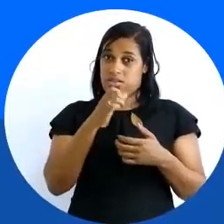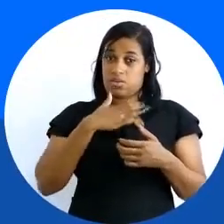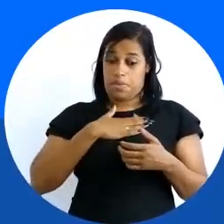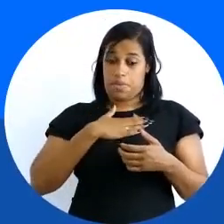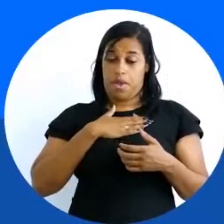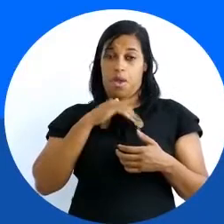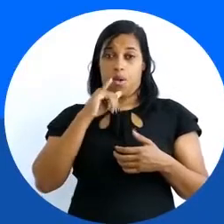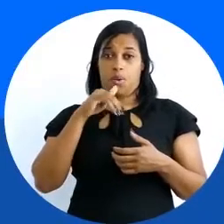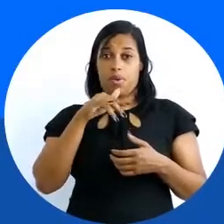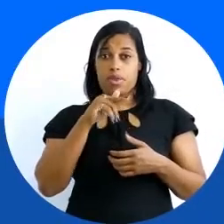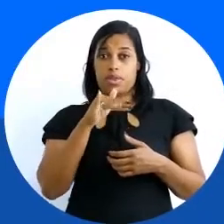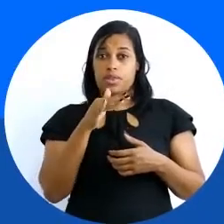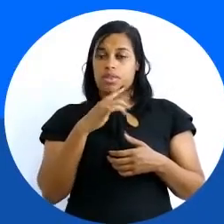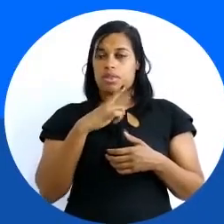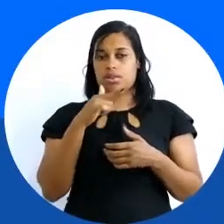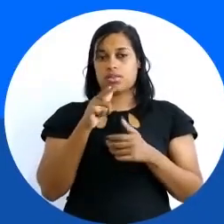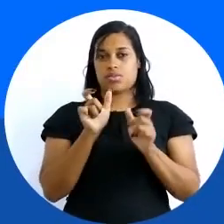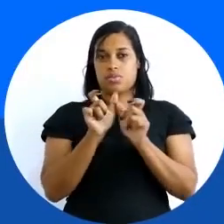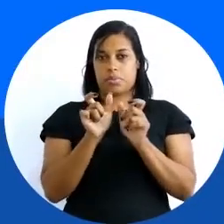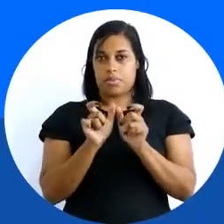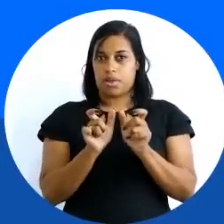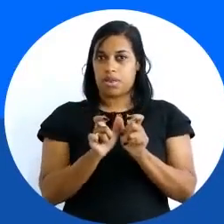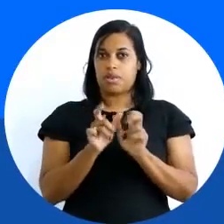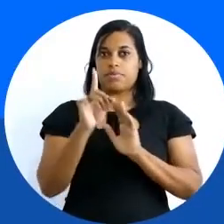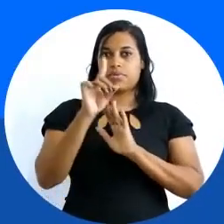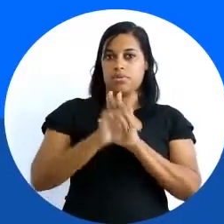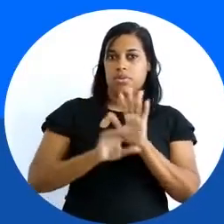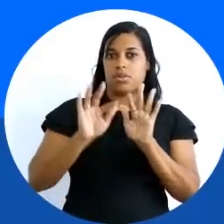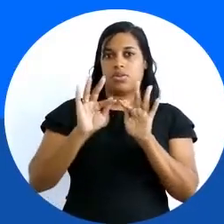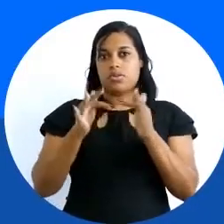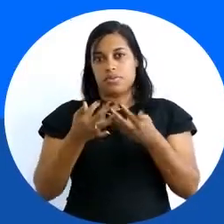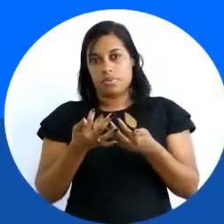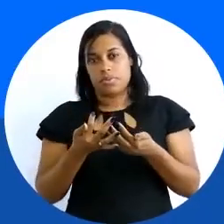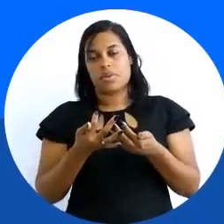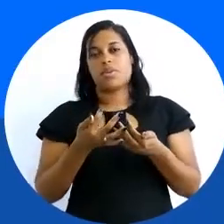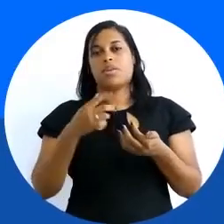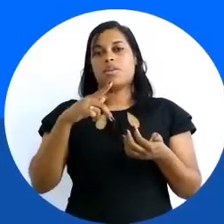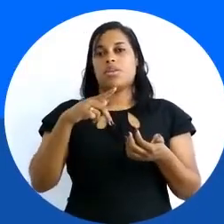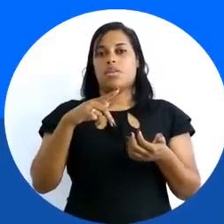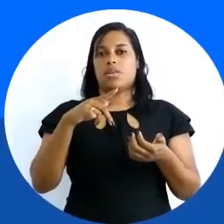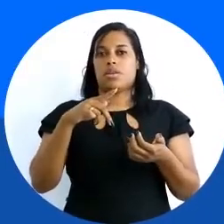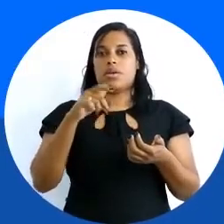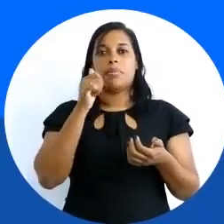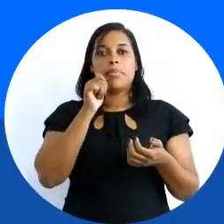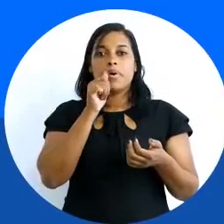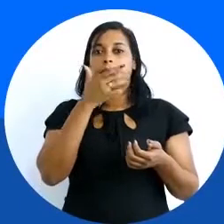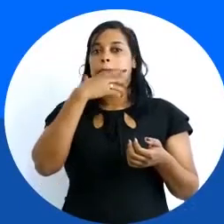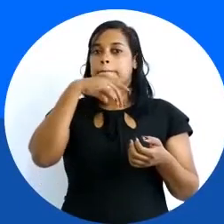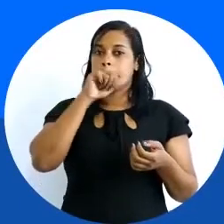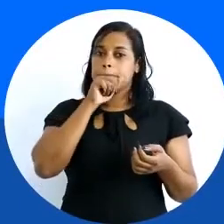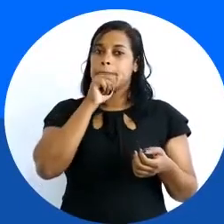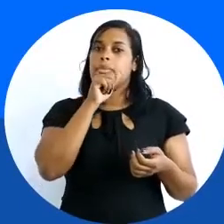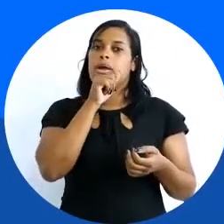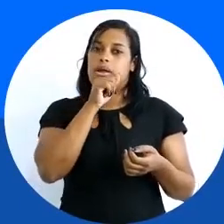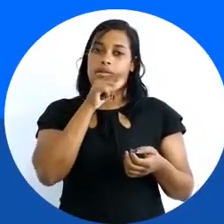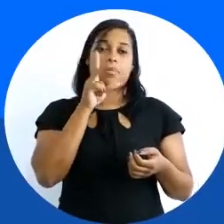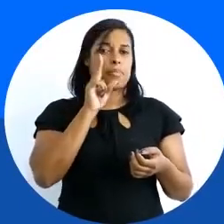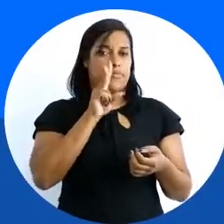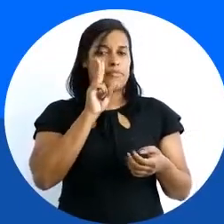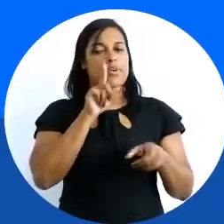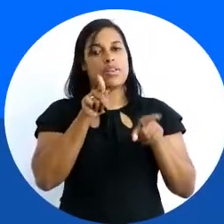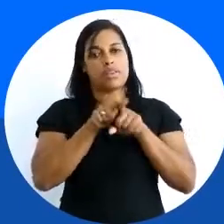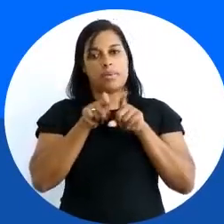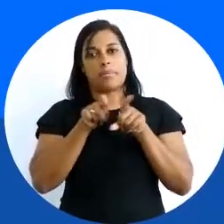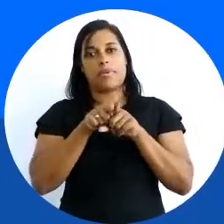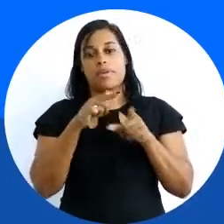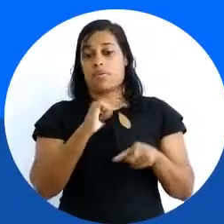meu índice aparecem essas palavras, por exemplo, direito de família, paternidade, então eu posso colocar a remissiva ver também, que